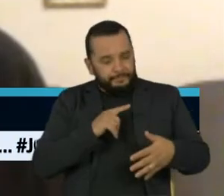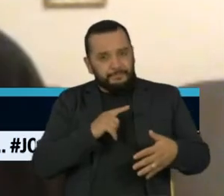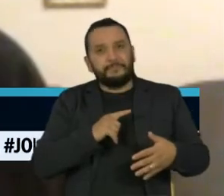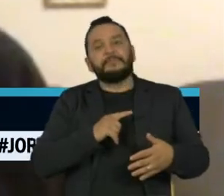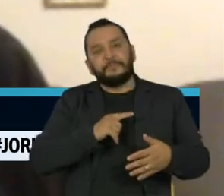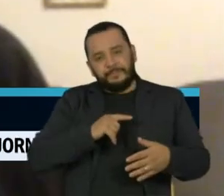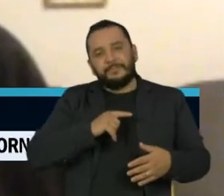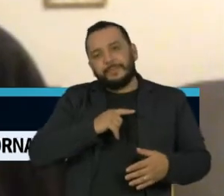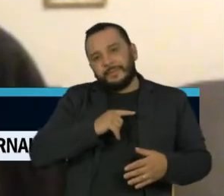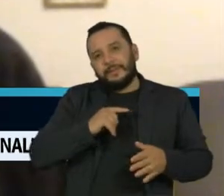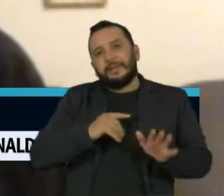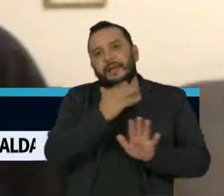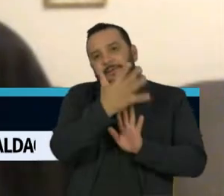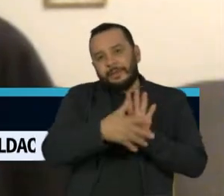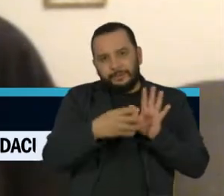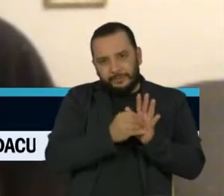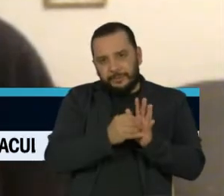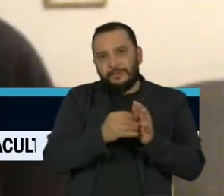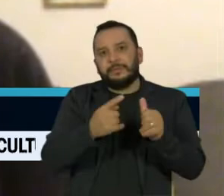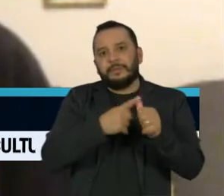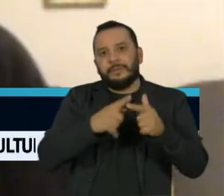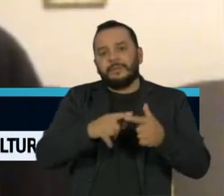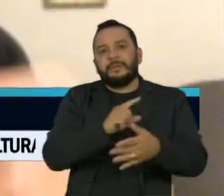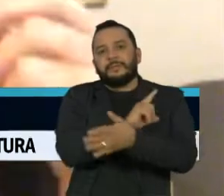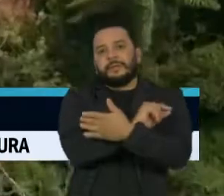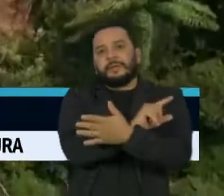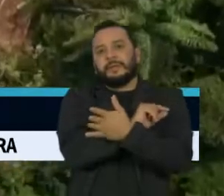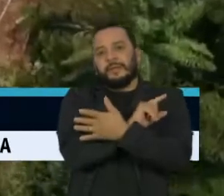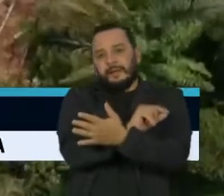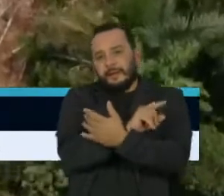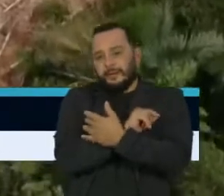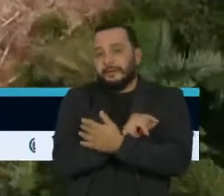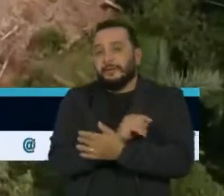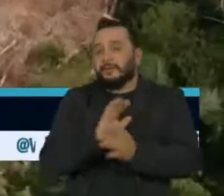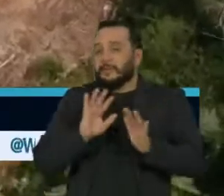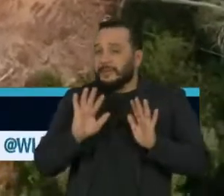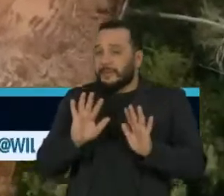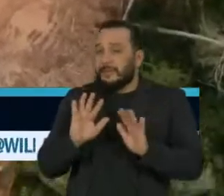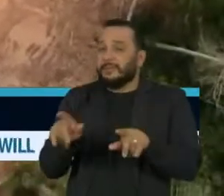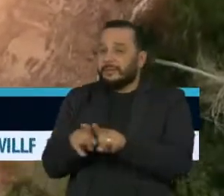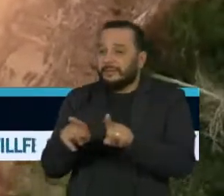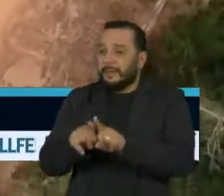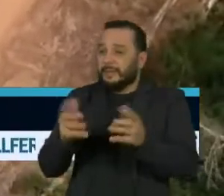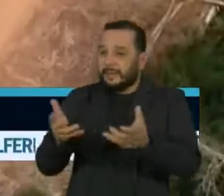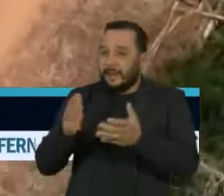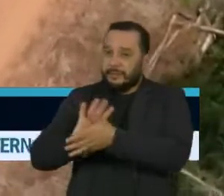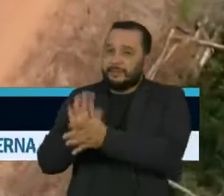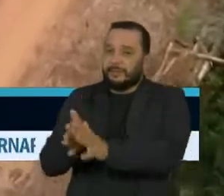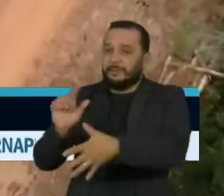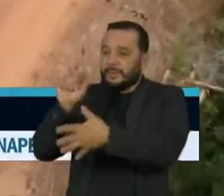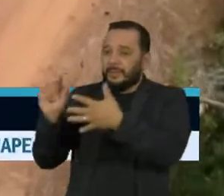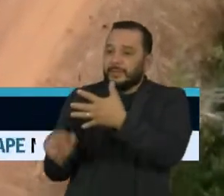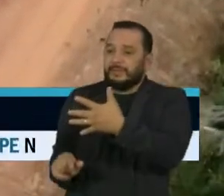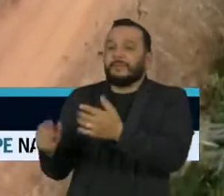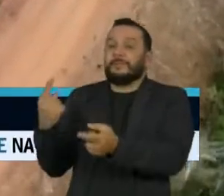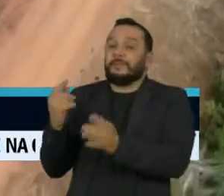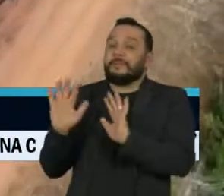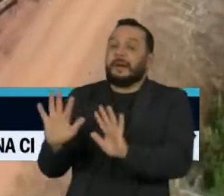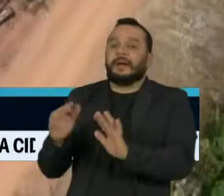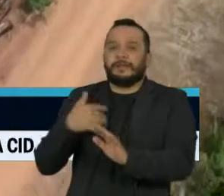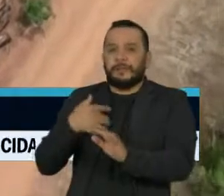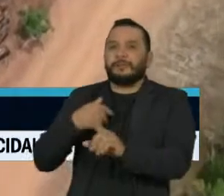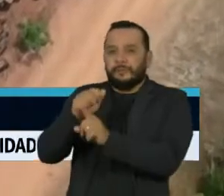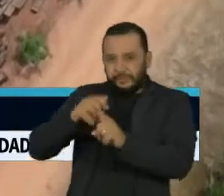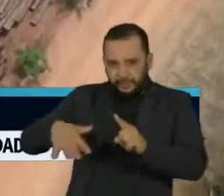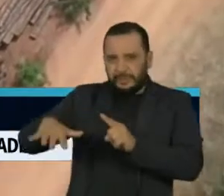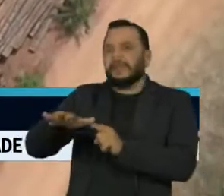passar a boiada na Mata Atlântica. Só que se deu mal, porque aqui tem o olhar da sociedade, aqui tem a mobilização. Esse